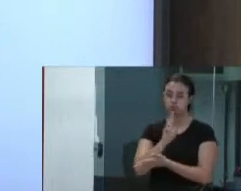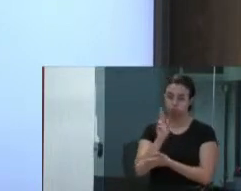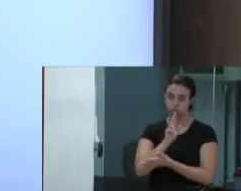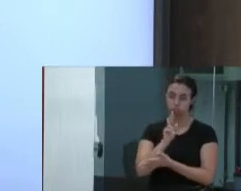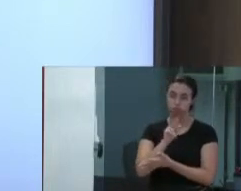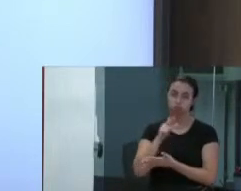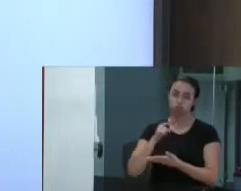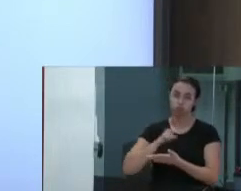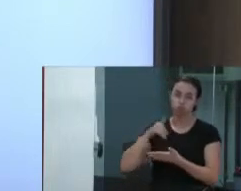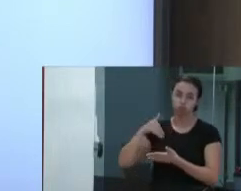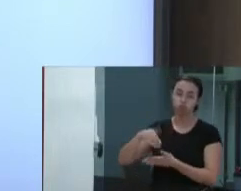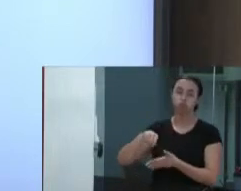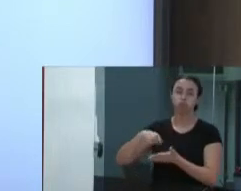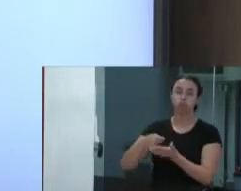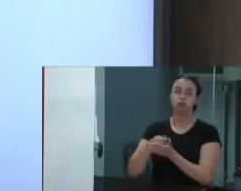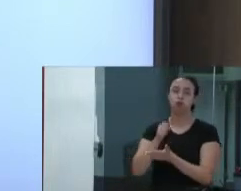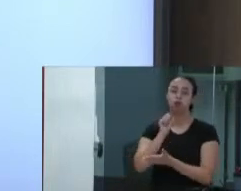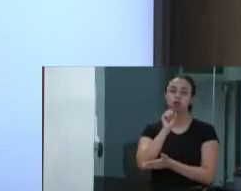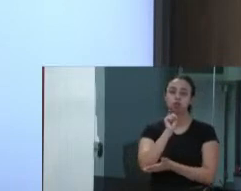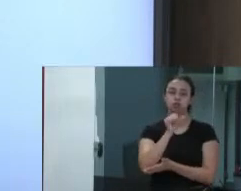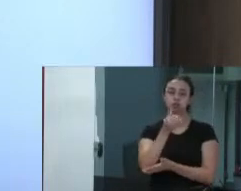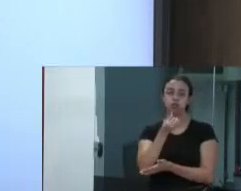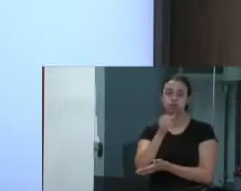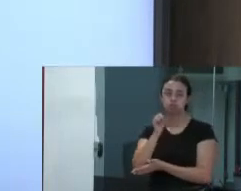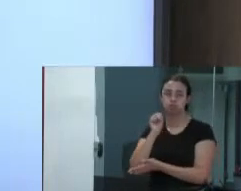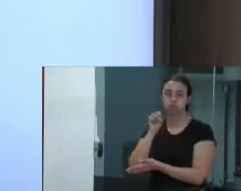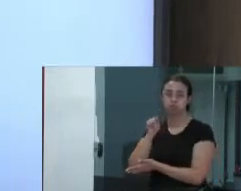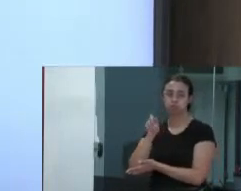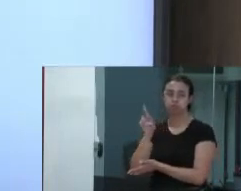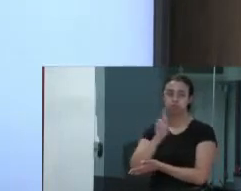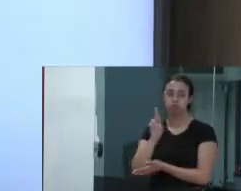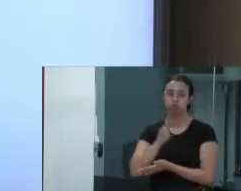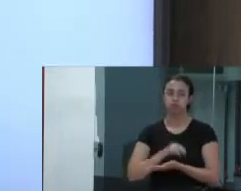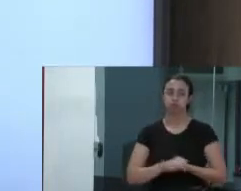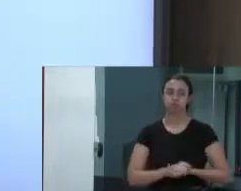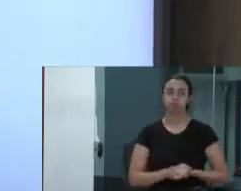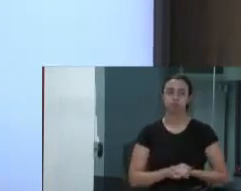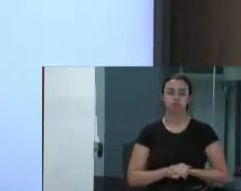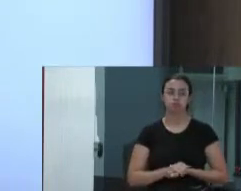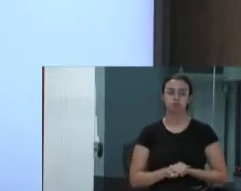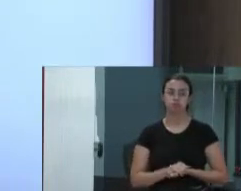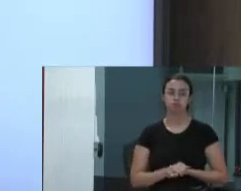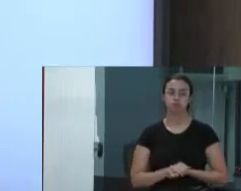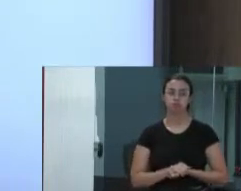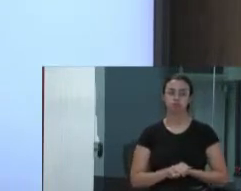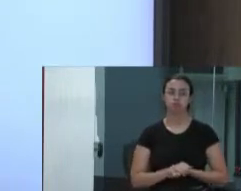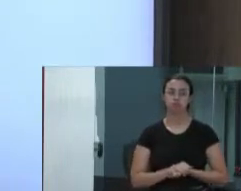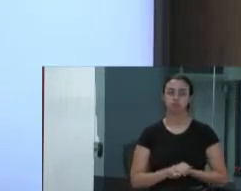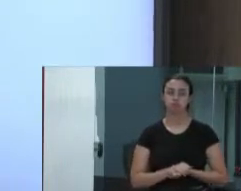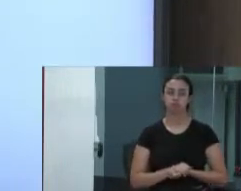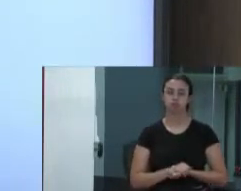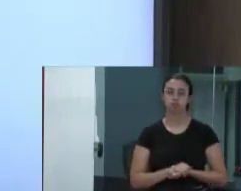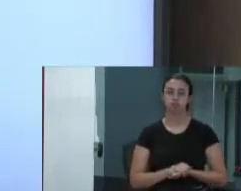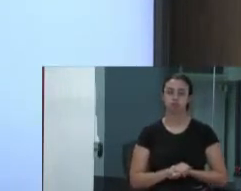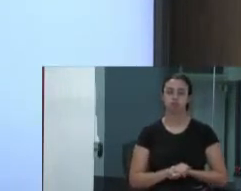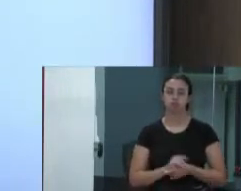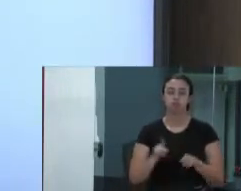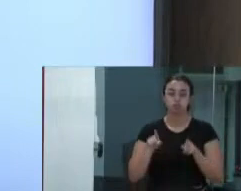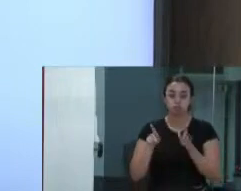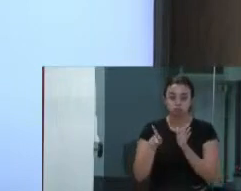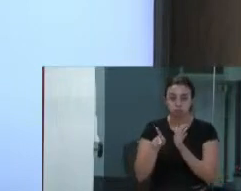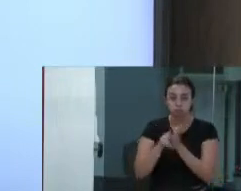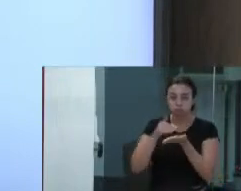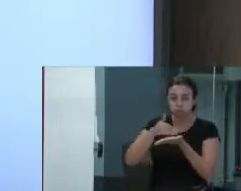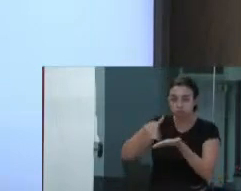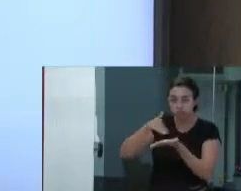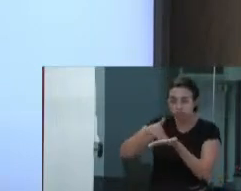empenhado e ainda temos um resto a pagar de 868.000. os fundos, né, dos quais a secretaria gerencia